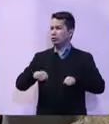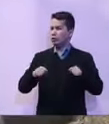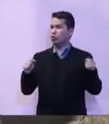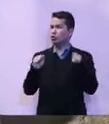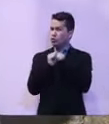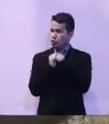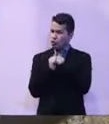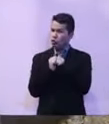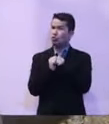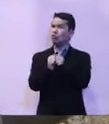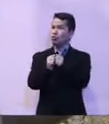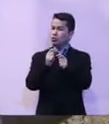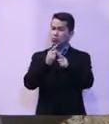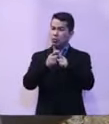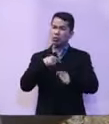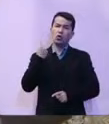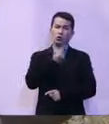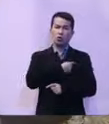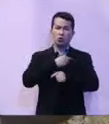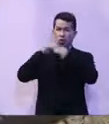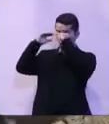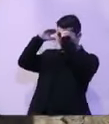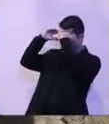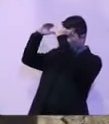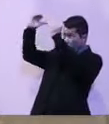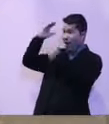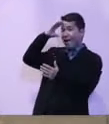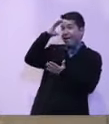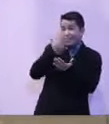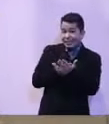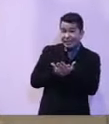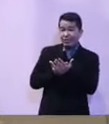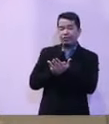na mensagem que nós anunciamos.